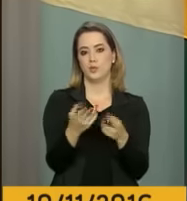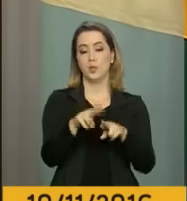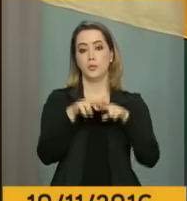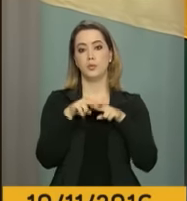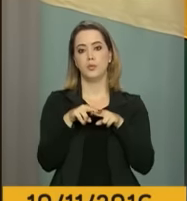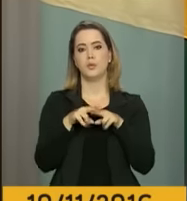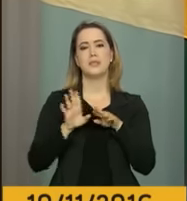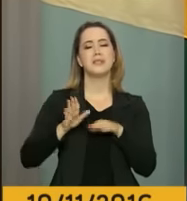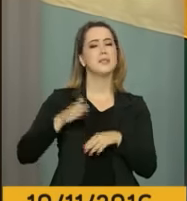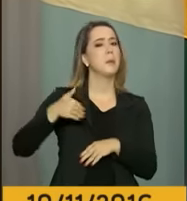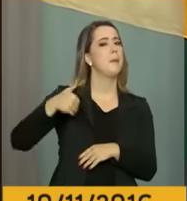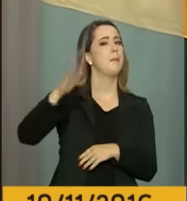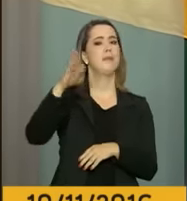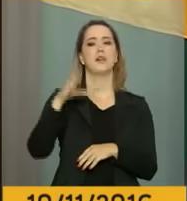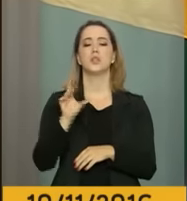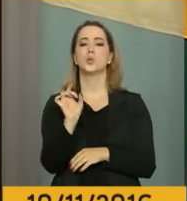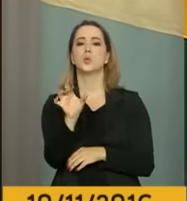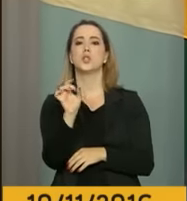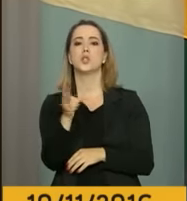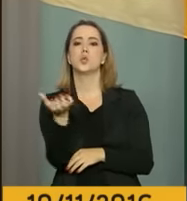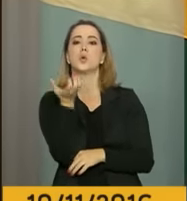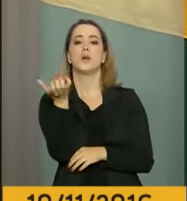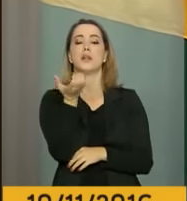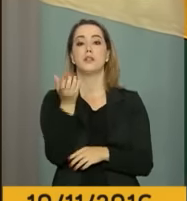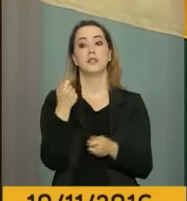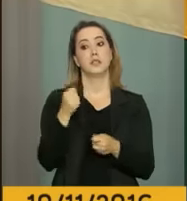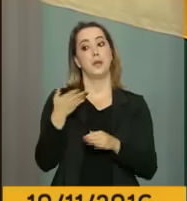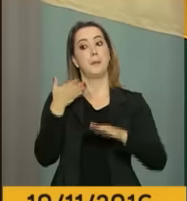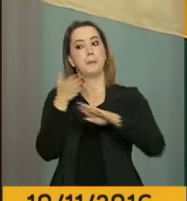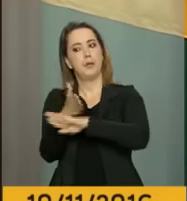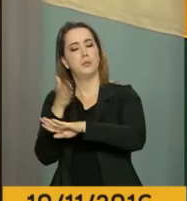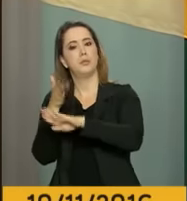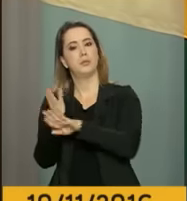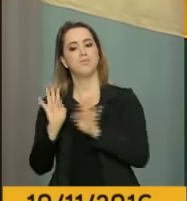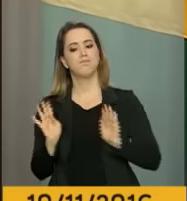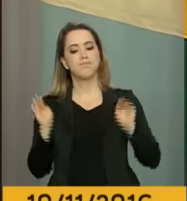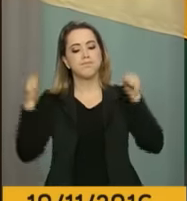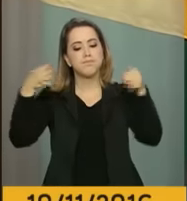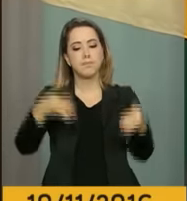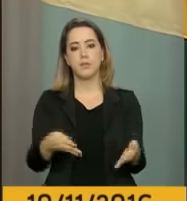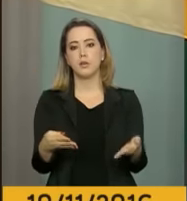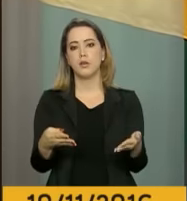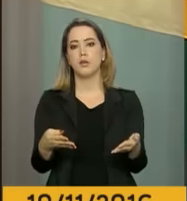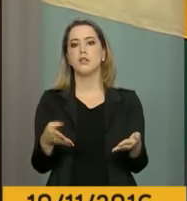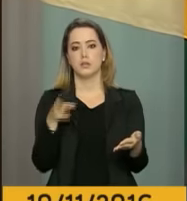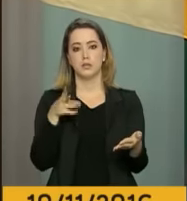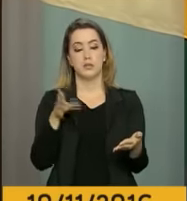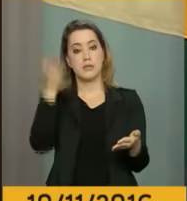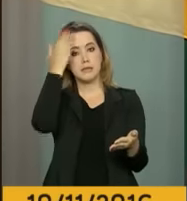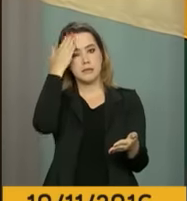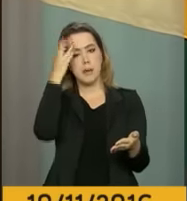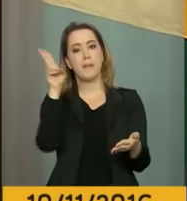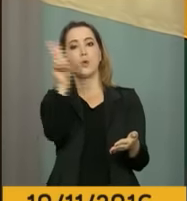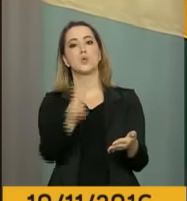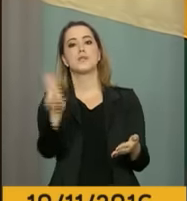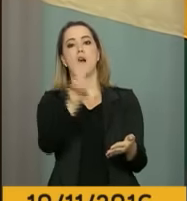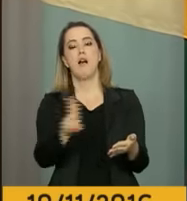mais do que questão de comodidade, o acesso a elas e saber especialmente